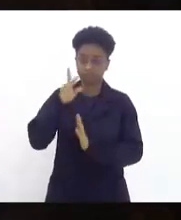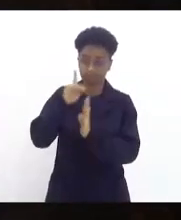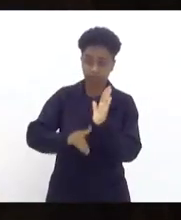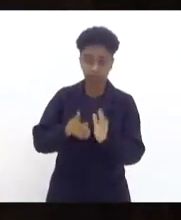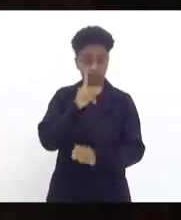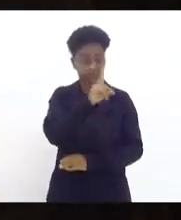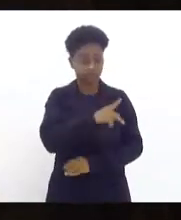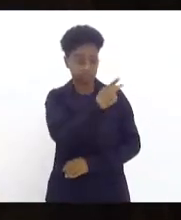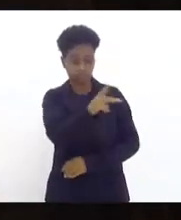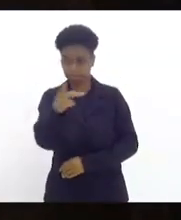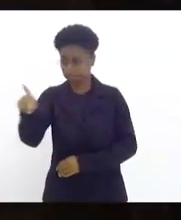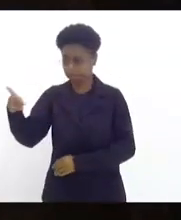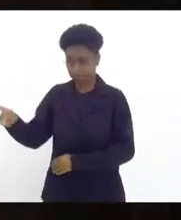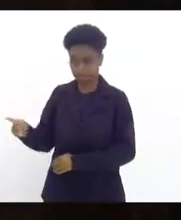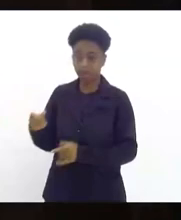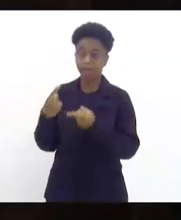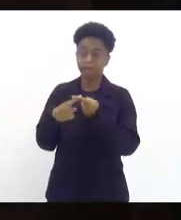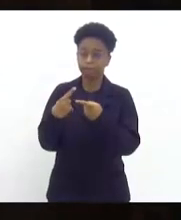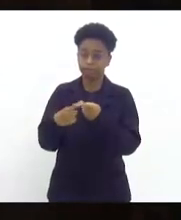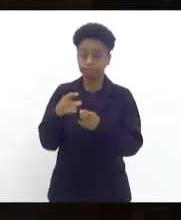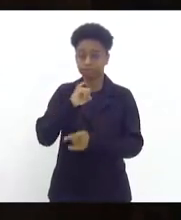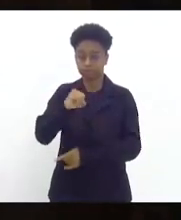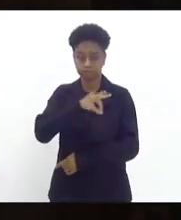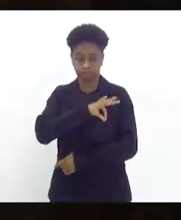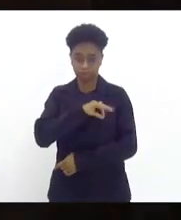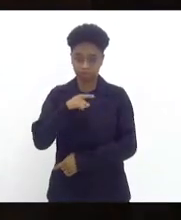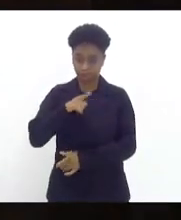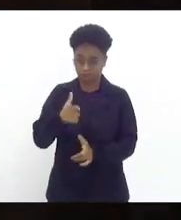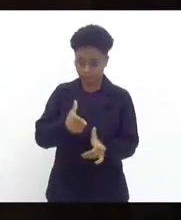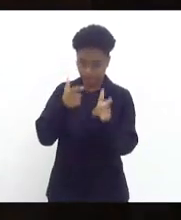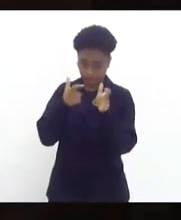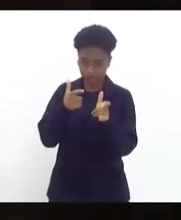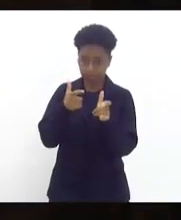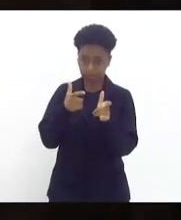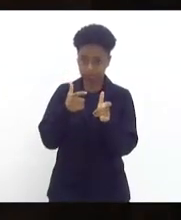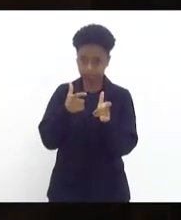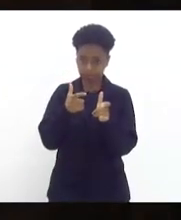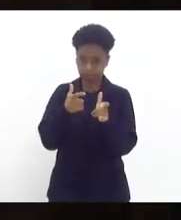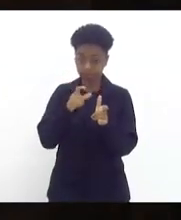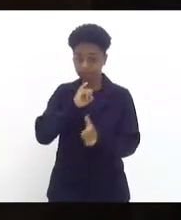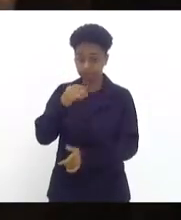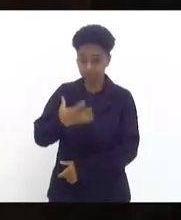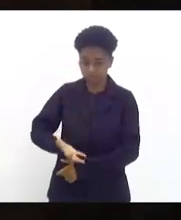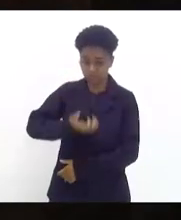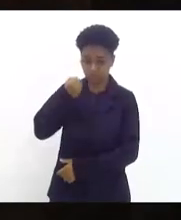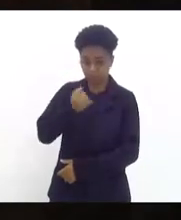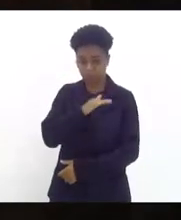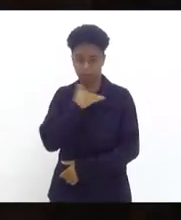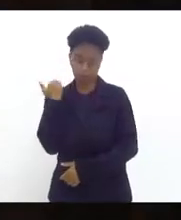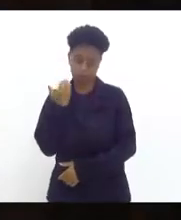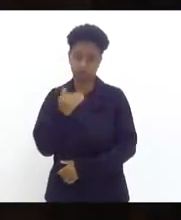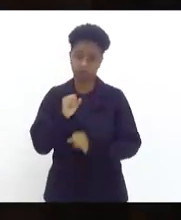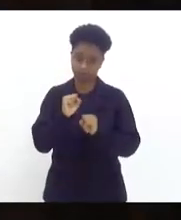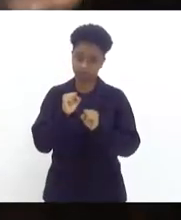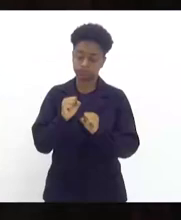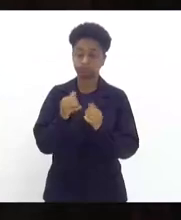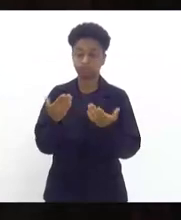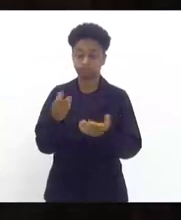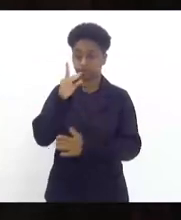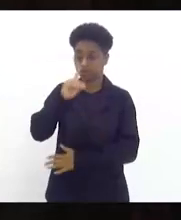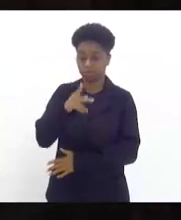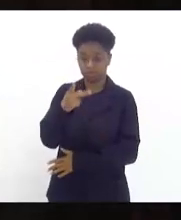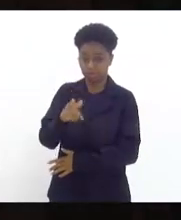é o jeito dele é o direito dele porque é um policial se ele tiver com arma na surpresa que ele for pego ele é morto o direito dele